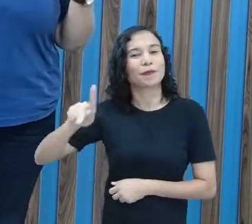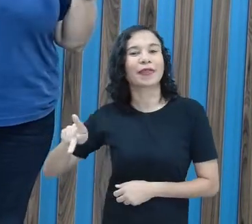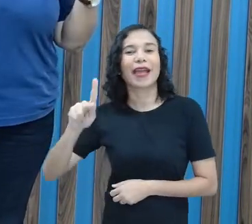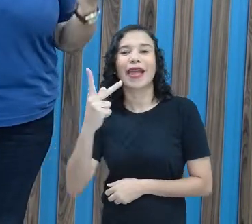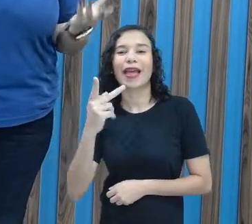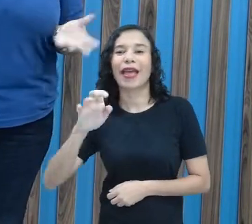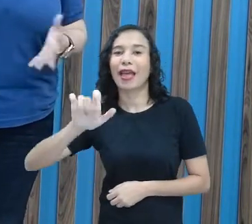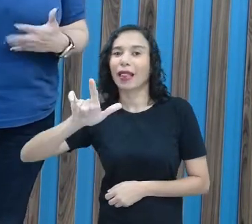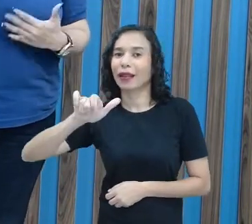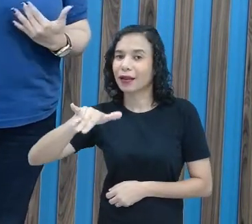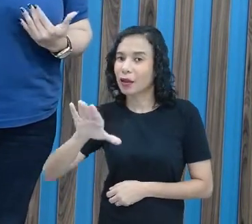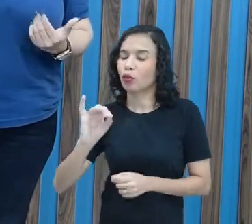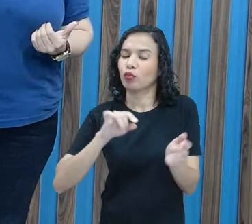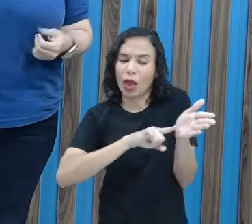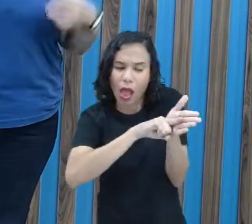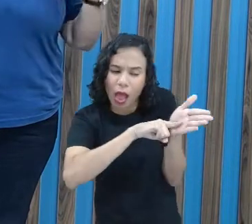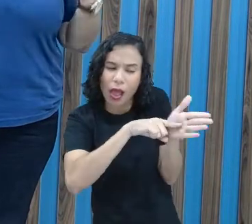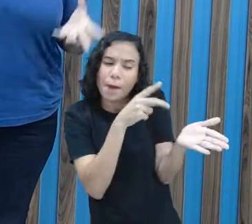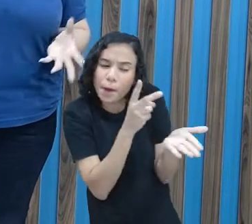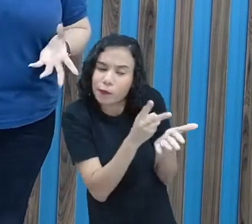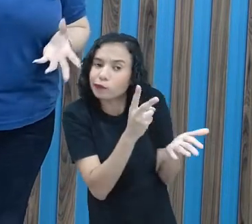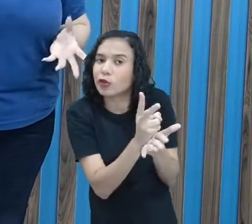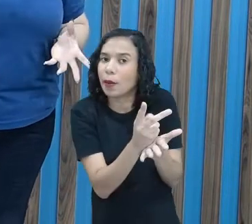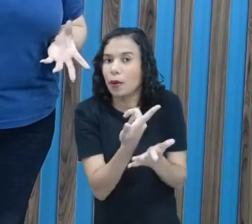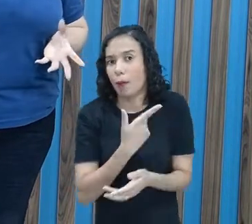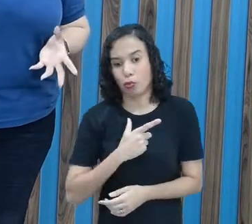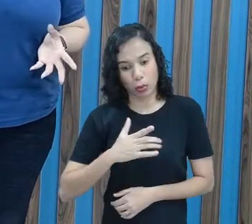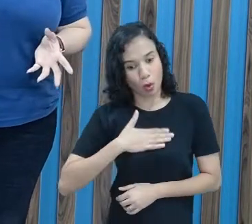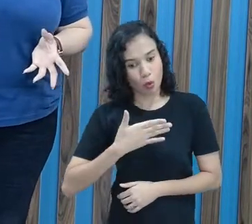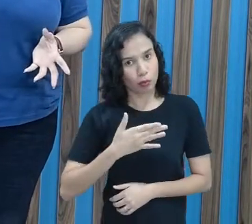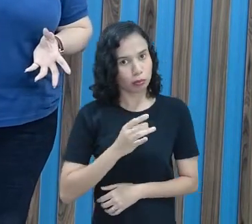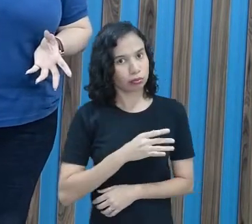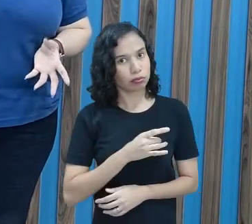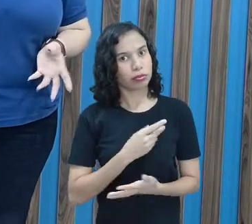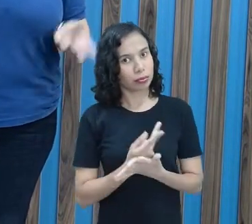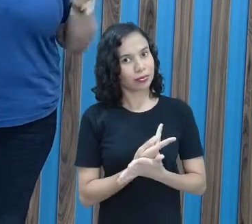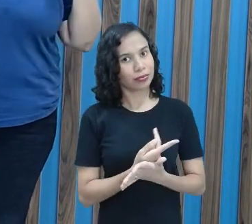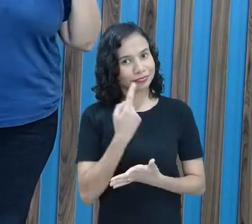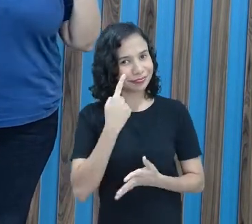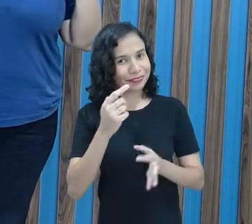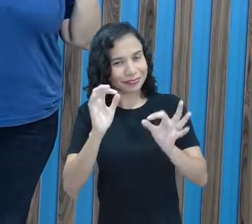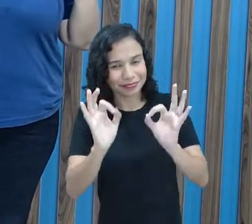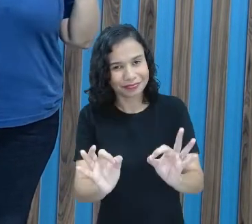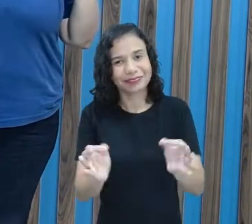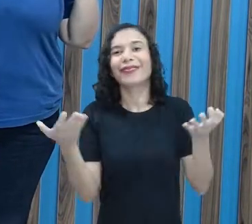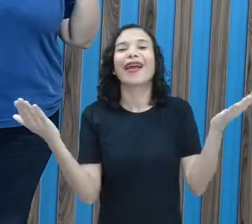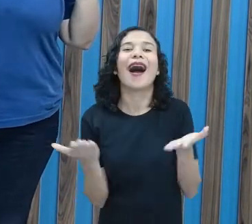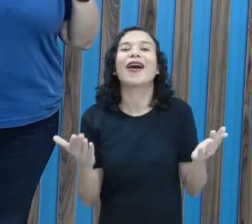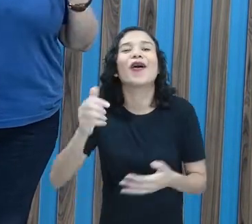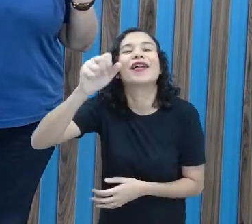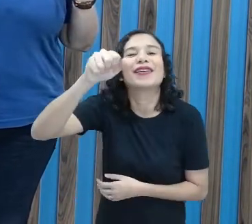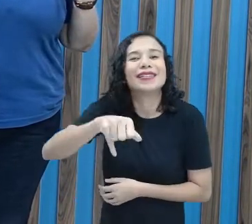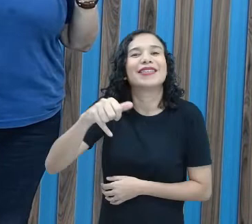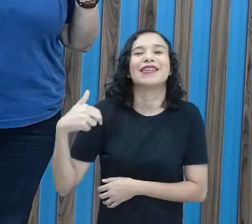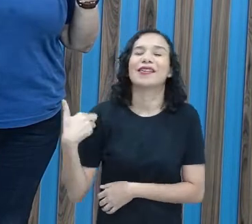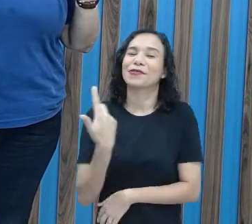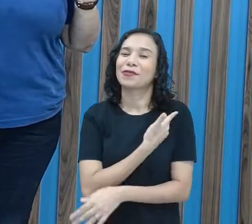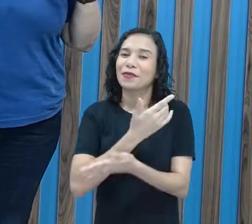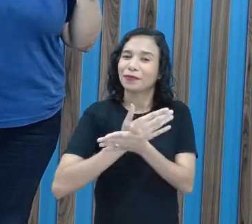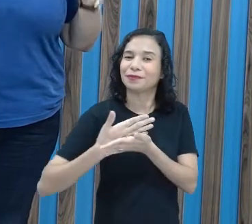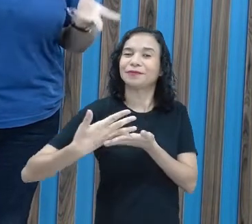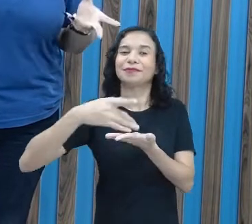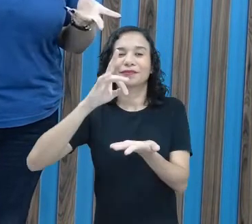fazendo os exames periodicamente para não ser pego de surpresa. Tá certo, gente? Então, agora sim, agora a gente